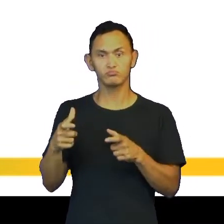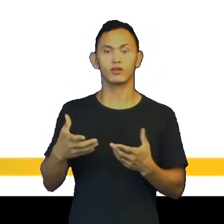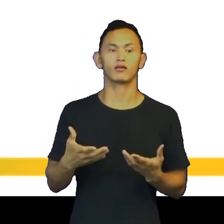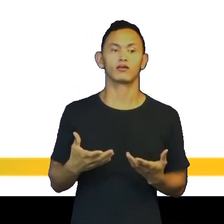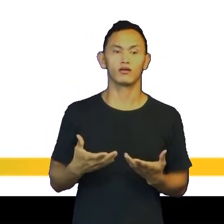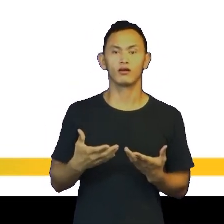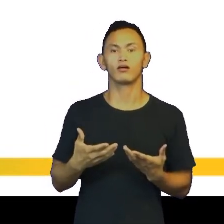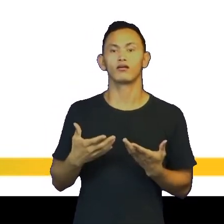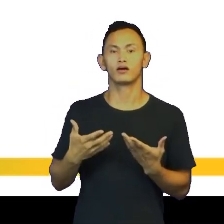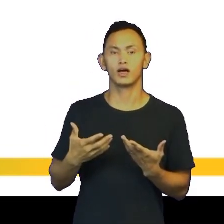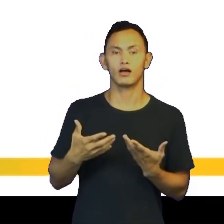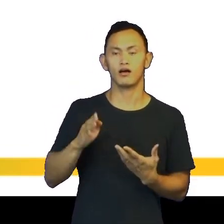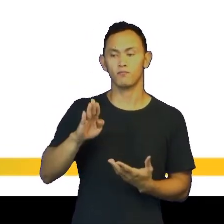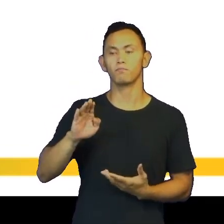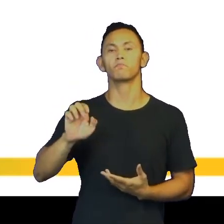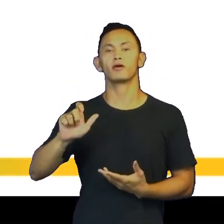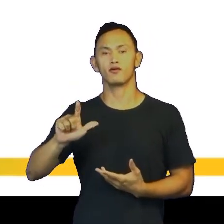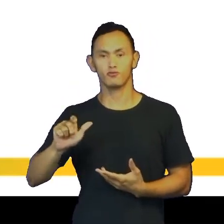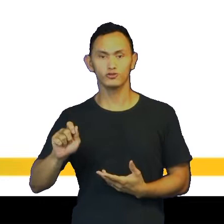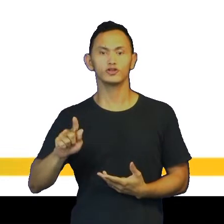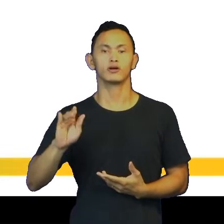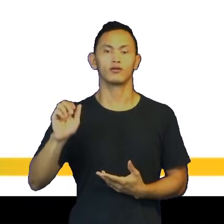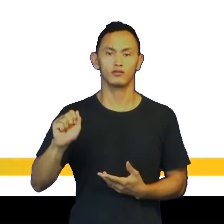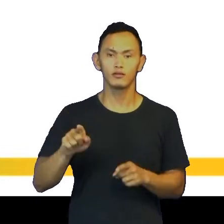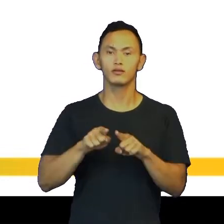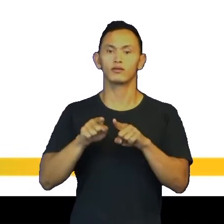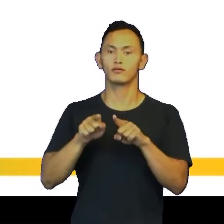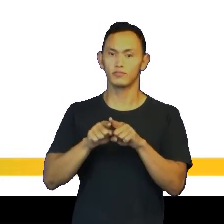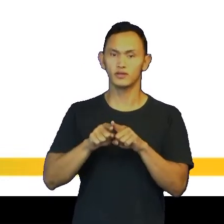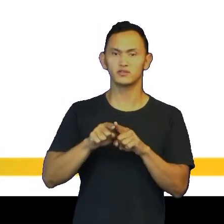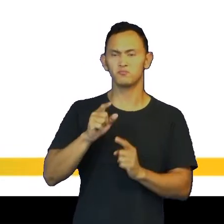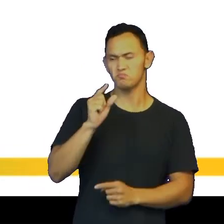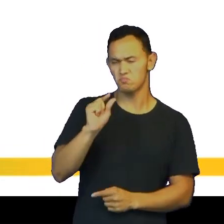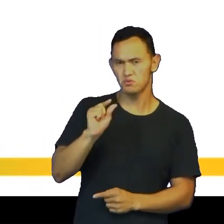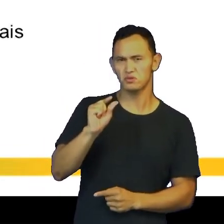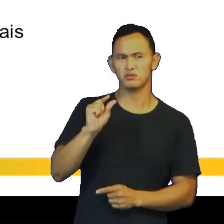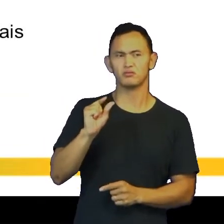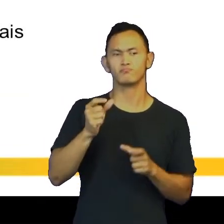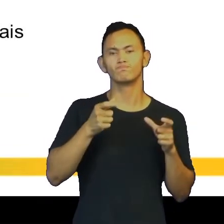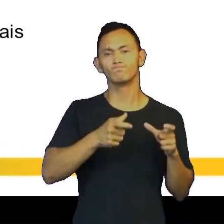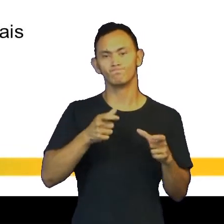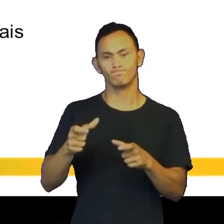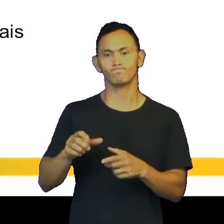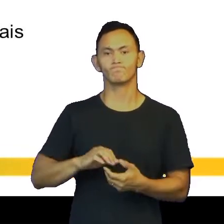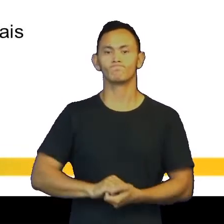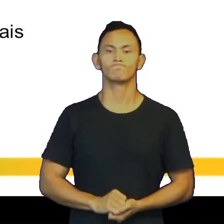Bélgica né ali no meio que só uma uma porção de terra